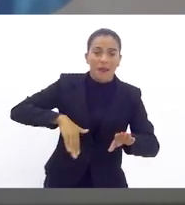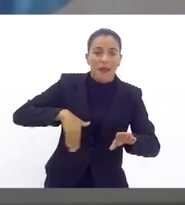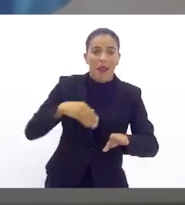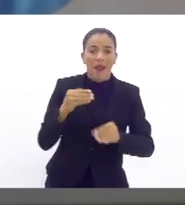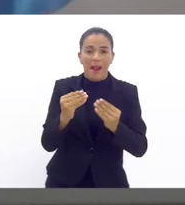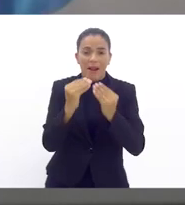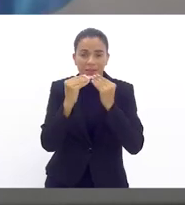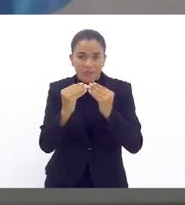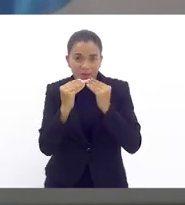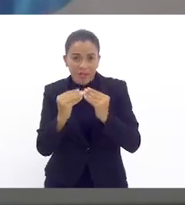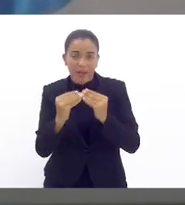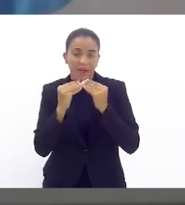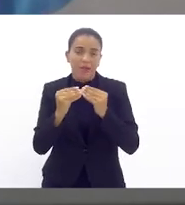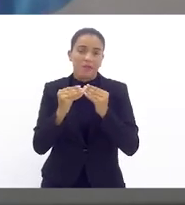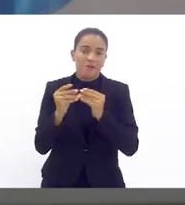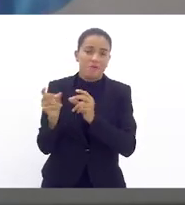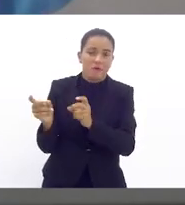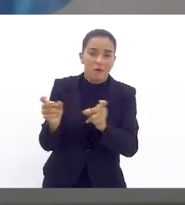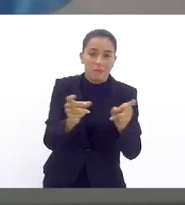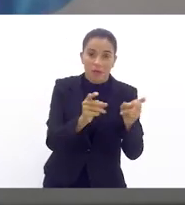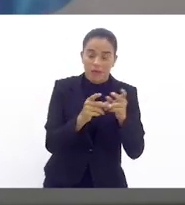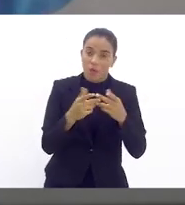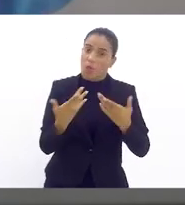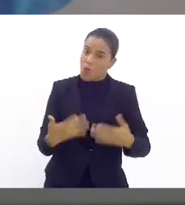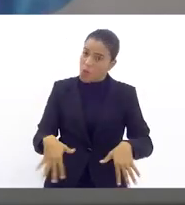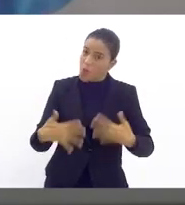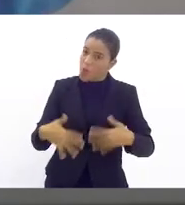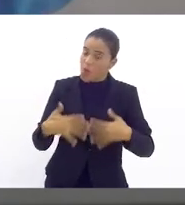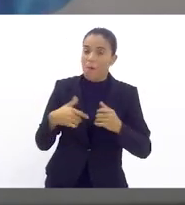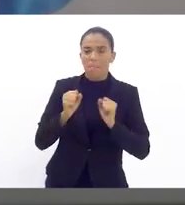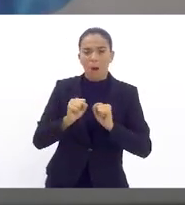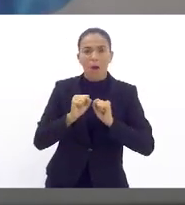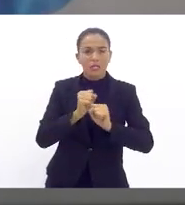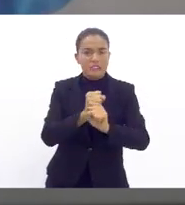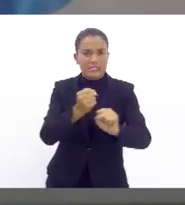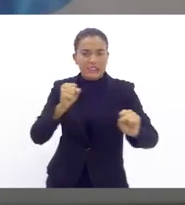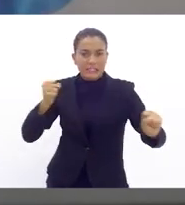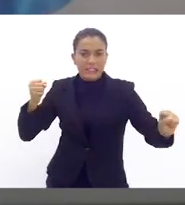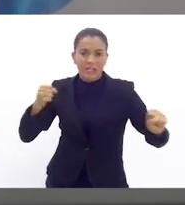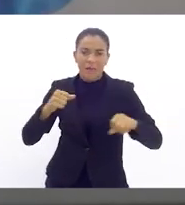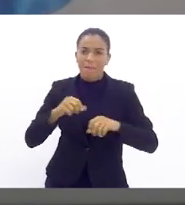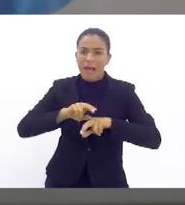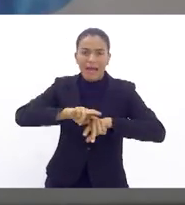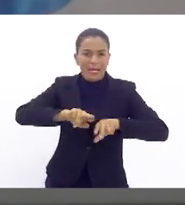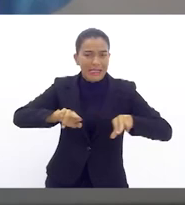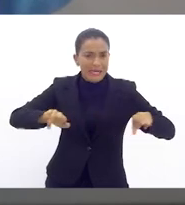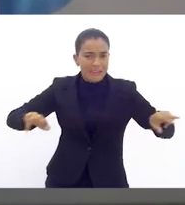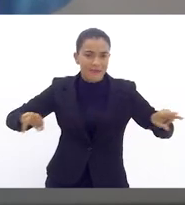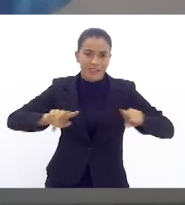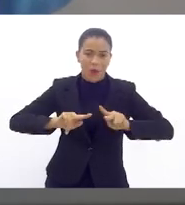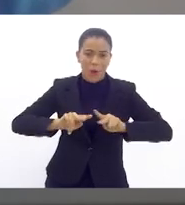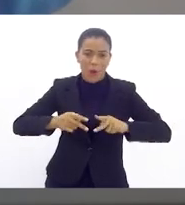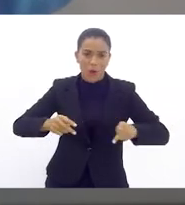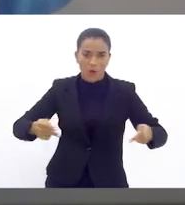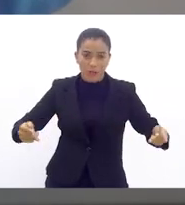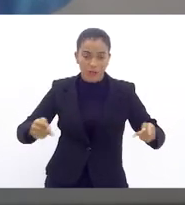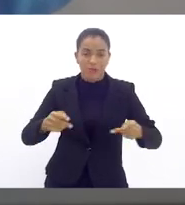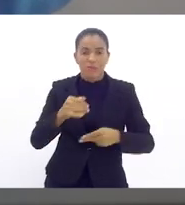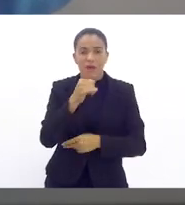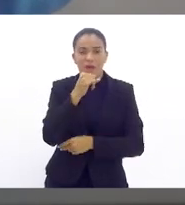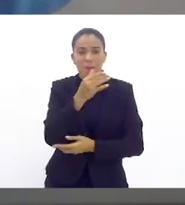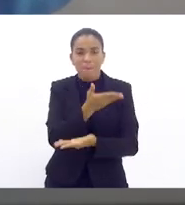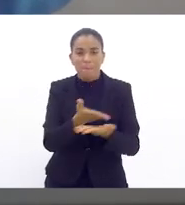tipos de comércio, e isso pode ter uma escala muito grande, com as mais diversas consequências, em termos de